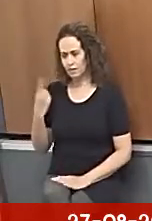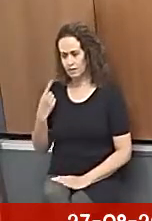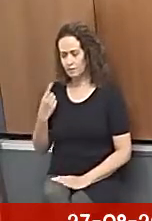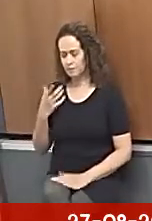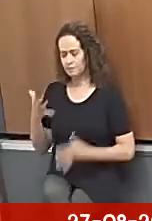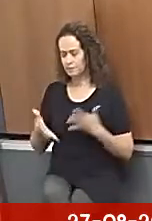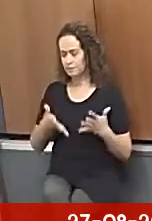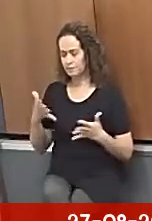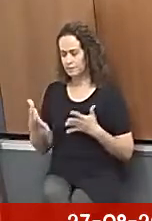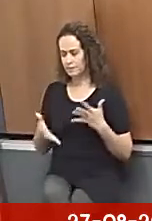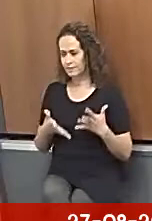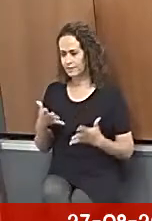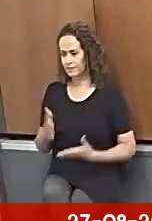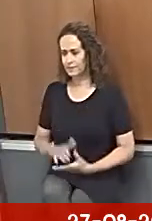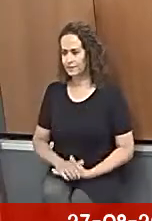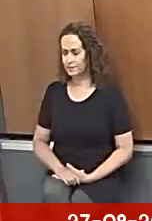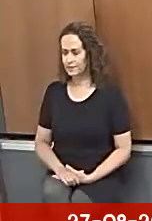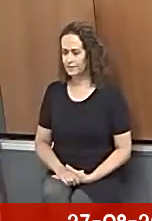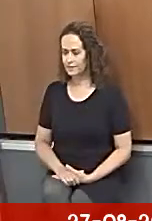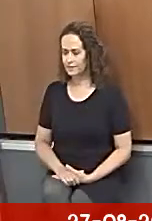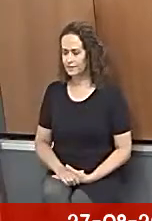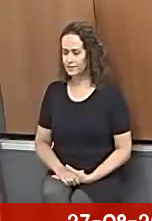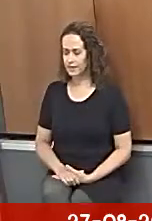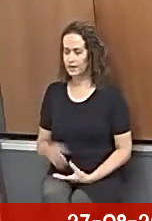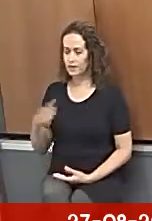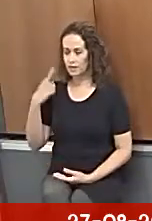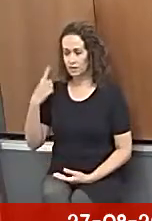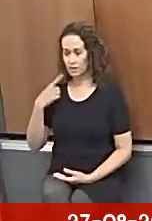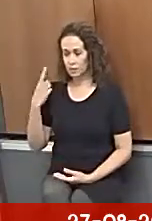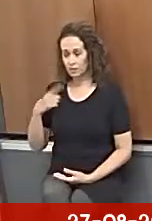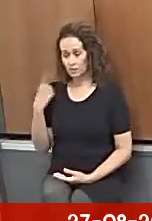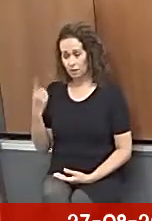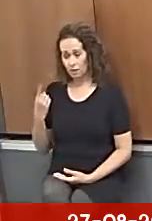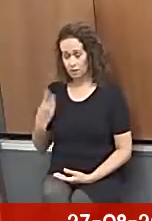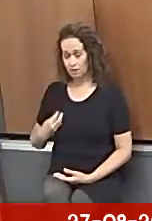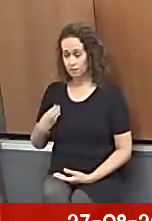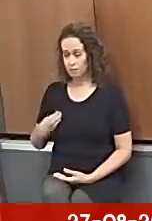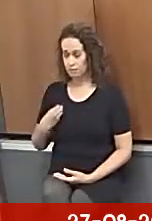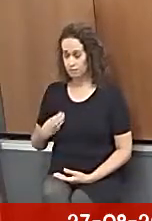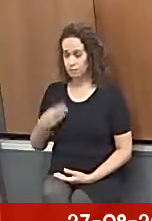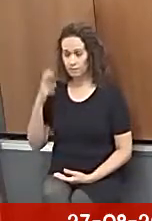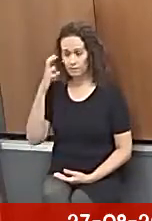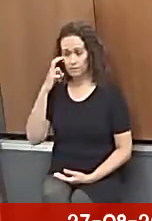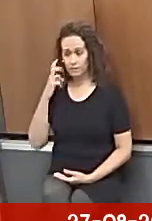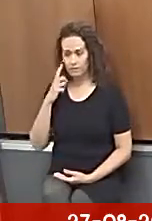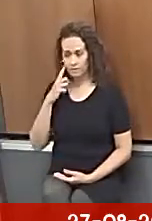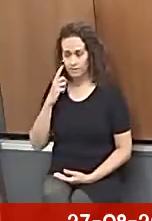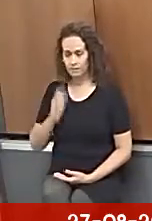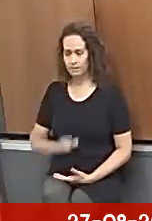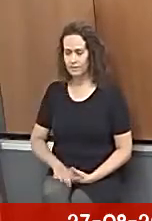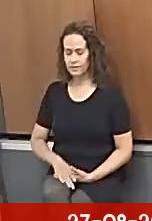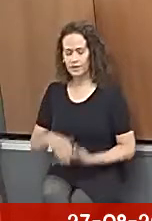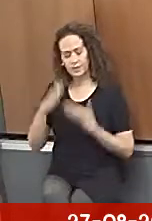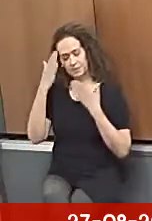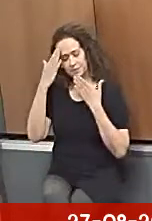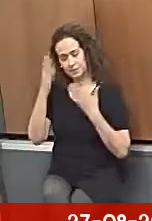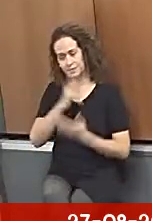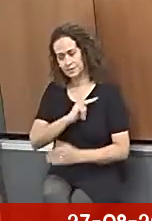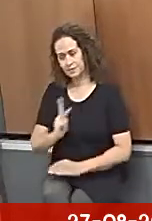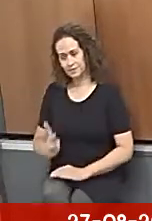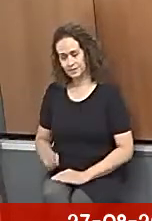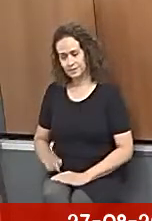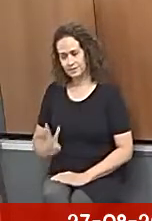passar então vou passar o deputado membro dessa comissão deputado josé guilherme obrigado presidente o